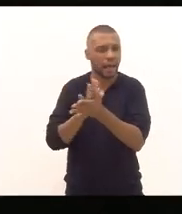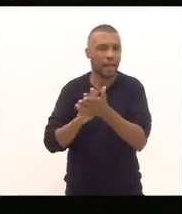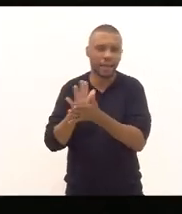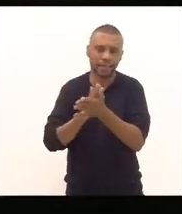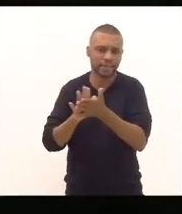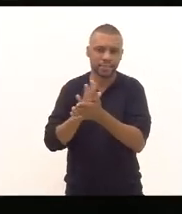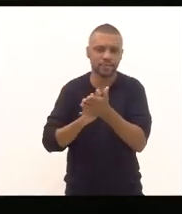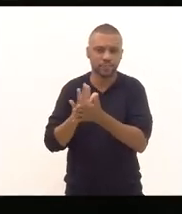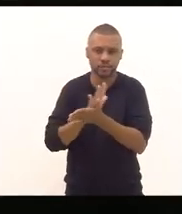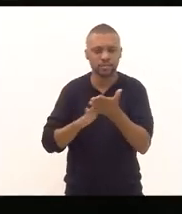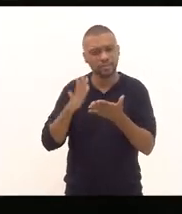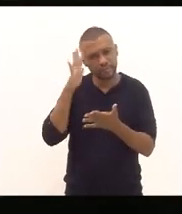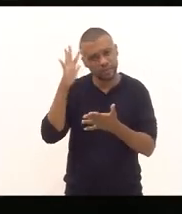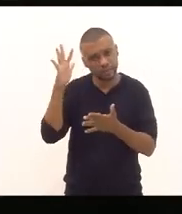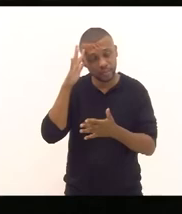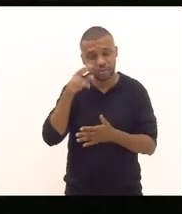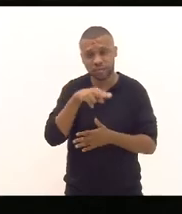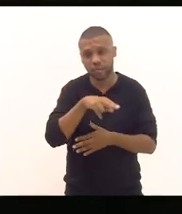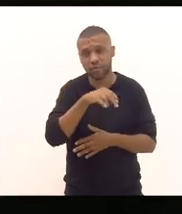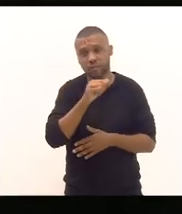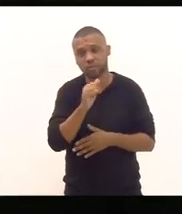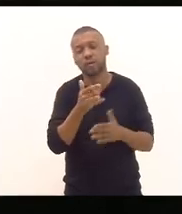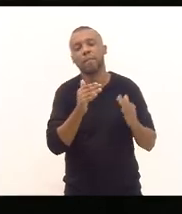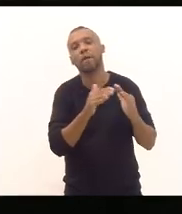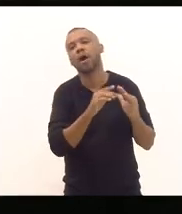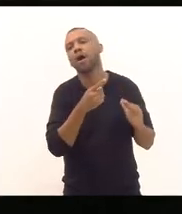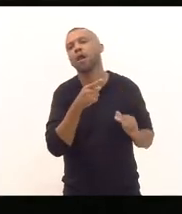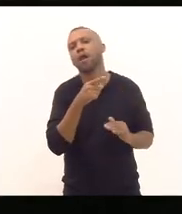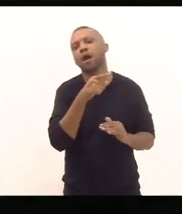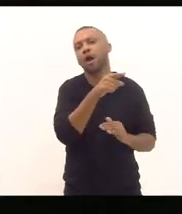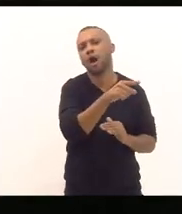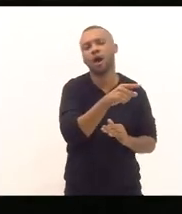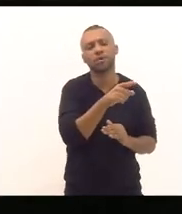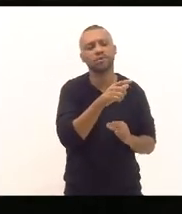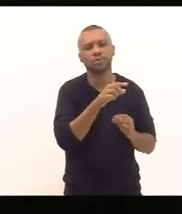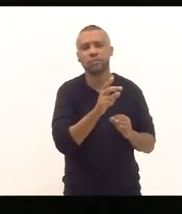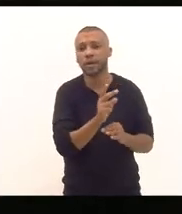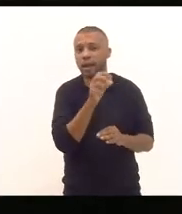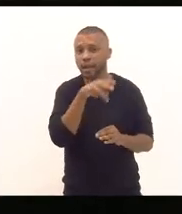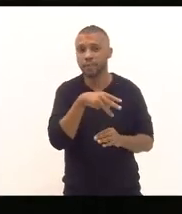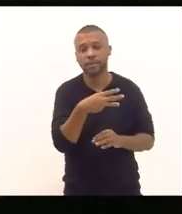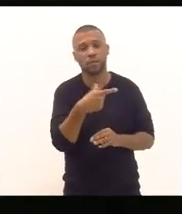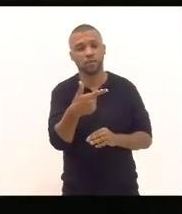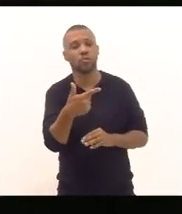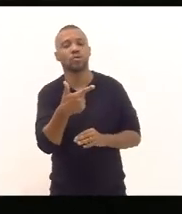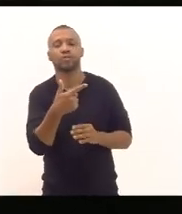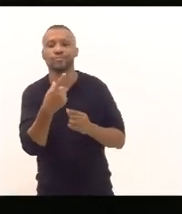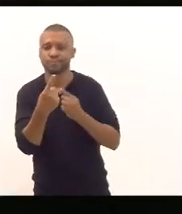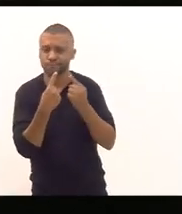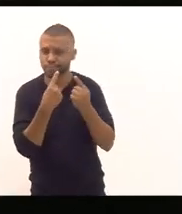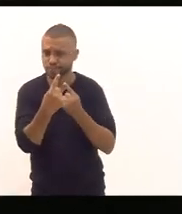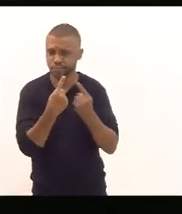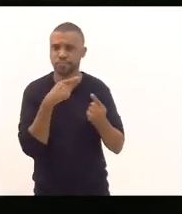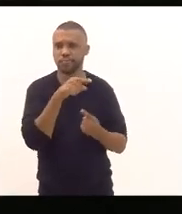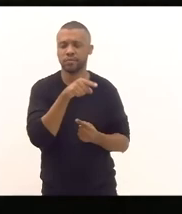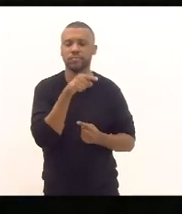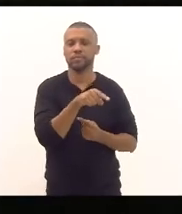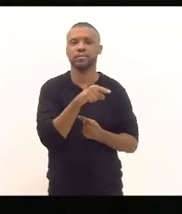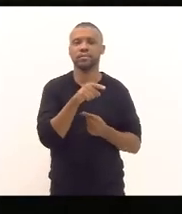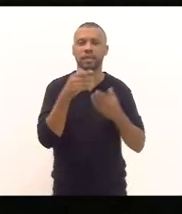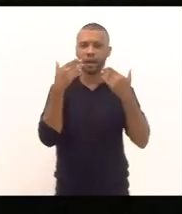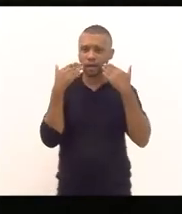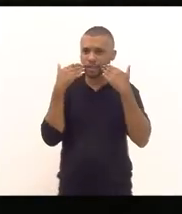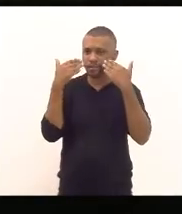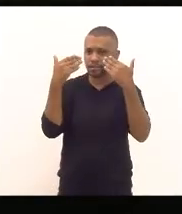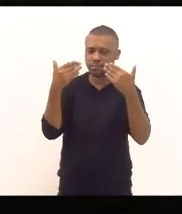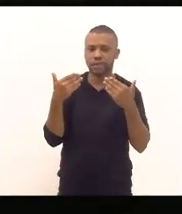você imagina o pessoal de Nova Iguaçu que ela mora ali na não no km-32 ali na estrada do km-32 que tá de